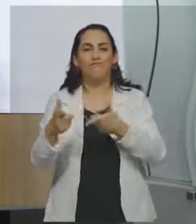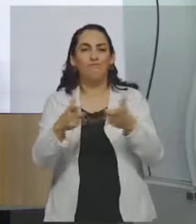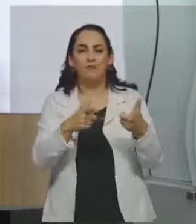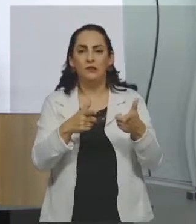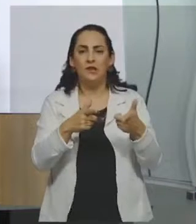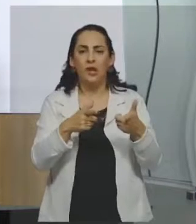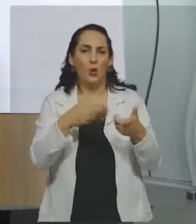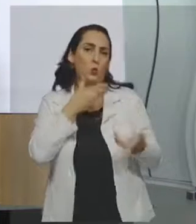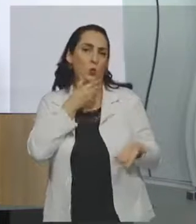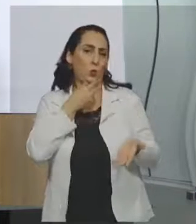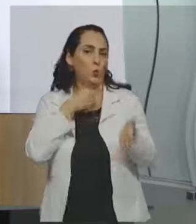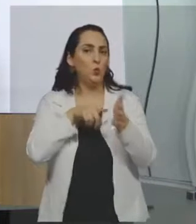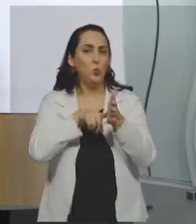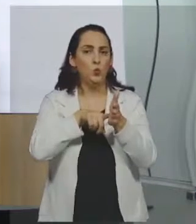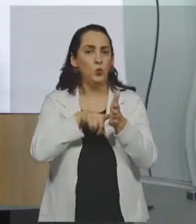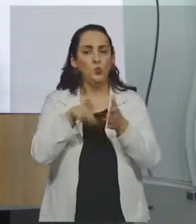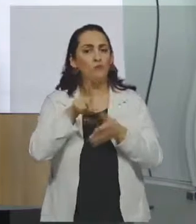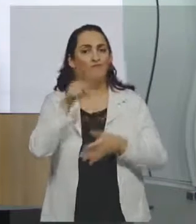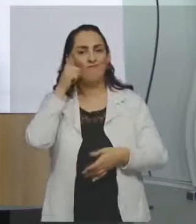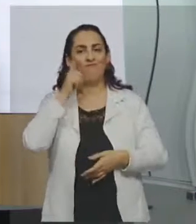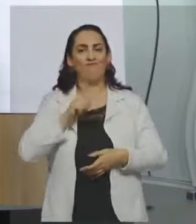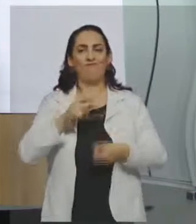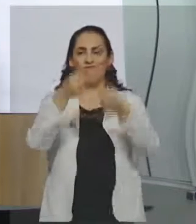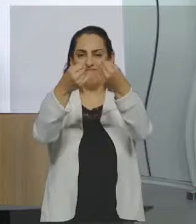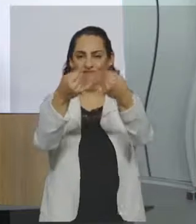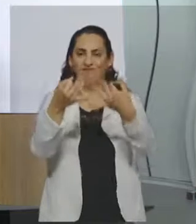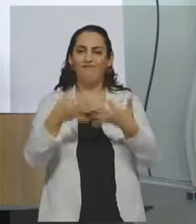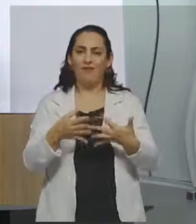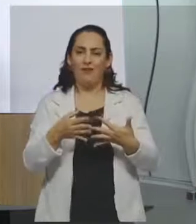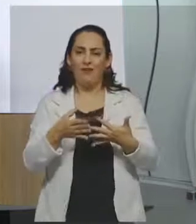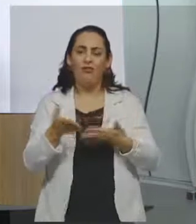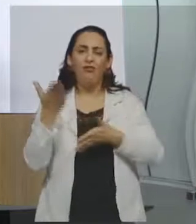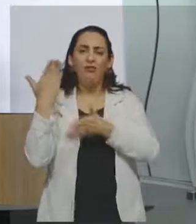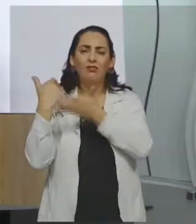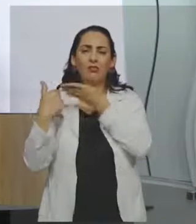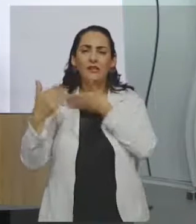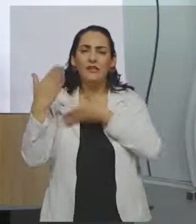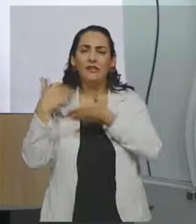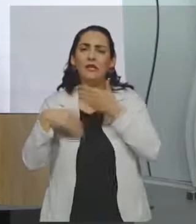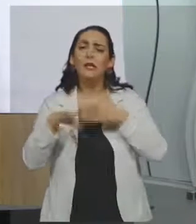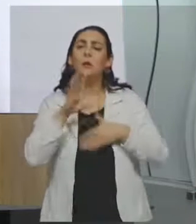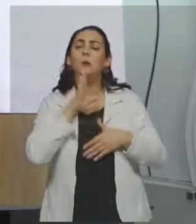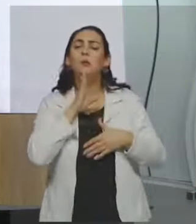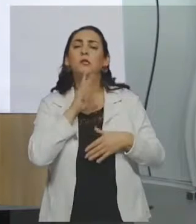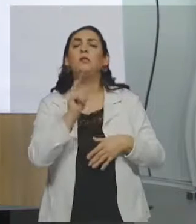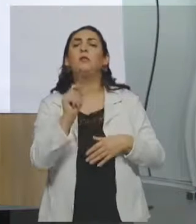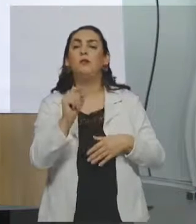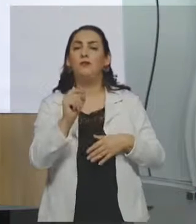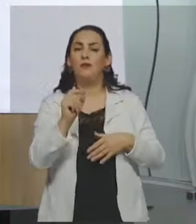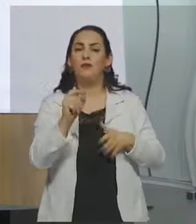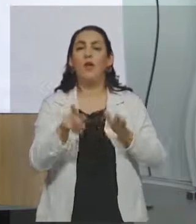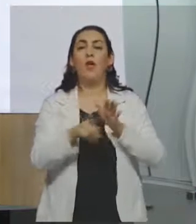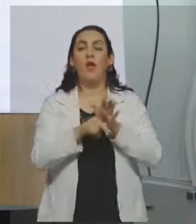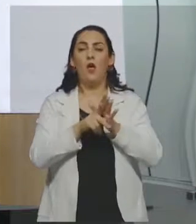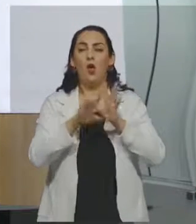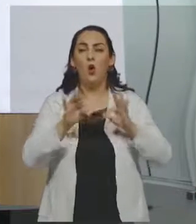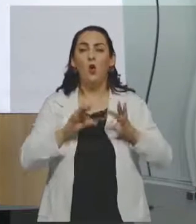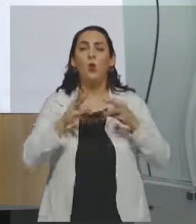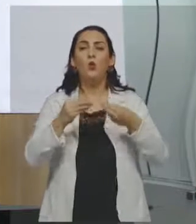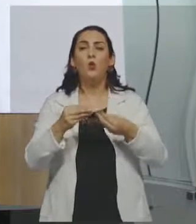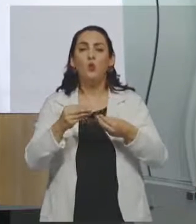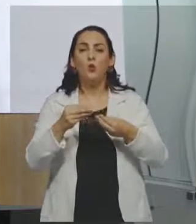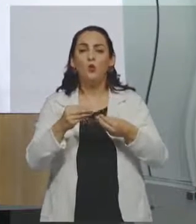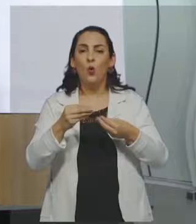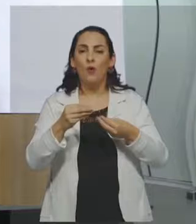conseguia explicar. E pelo conhecimento da época, as cargas em movimento liberavam energia eletromagnética. O que isso quer